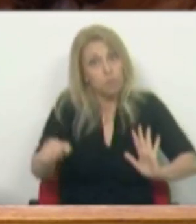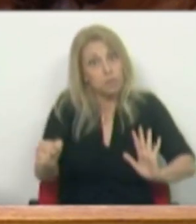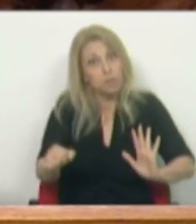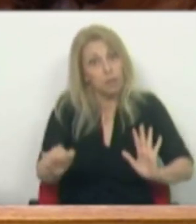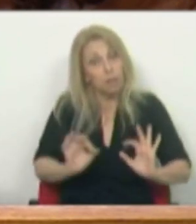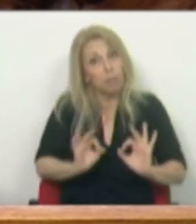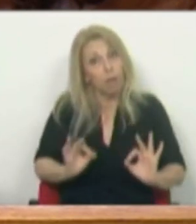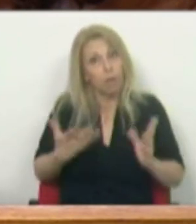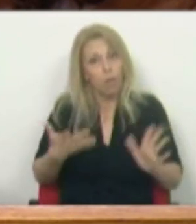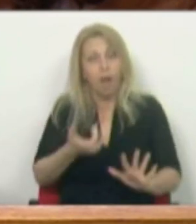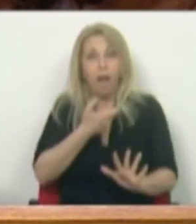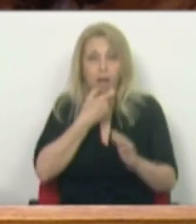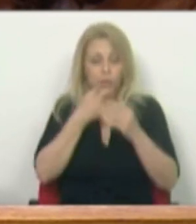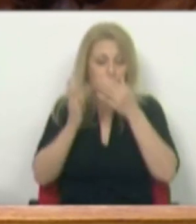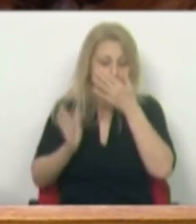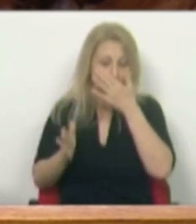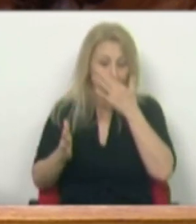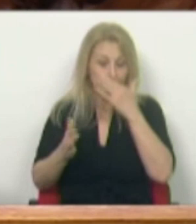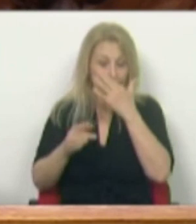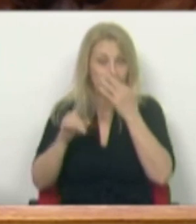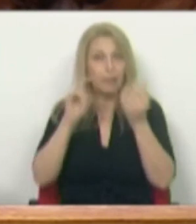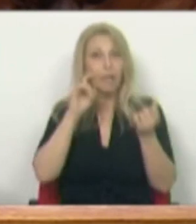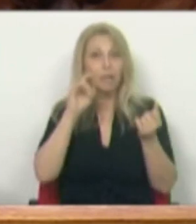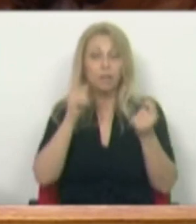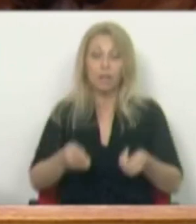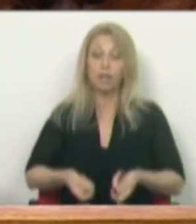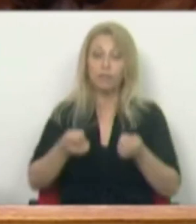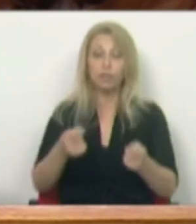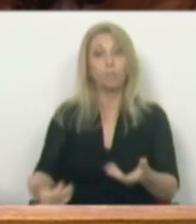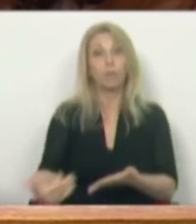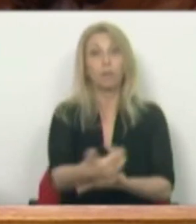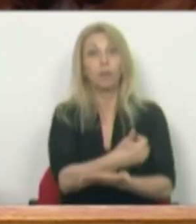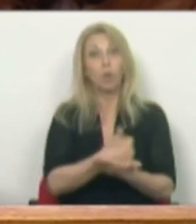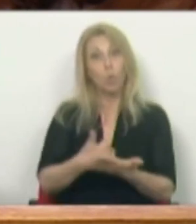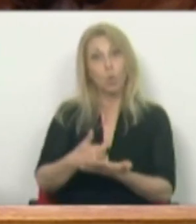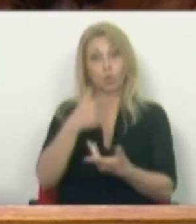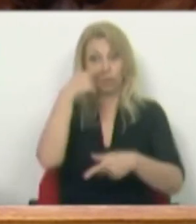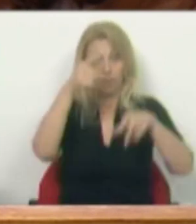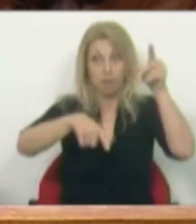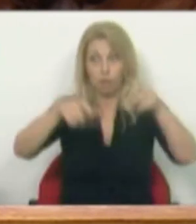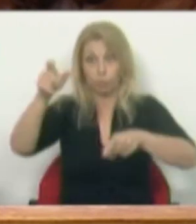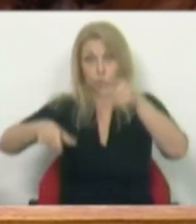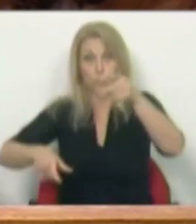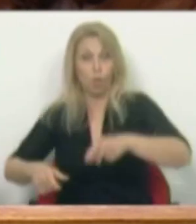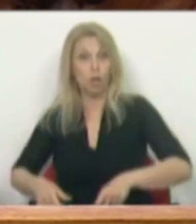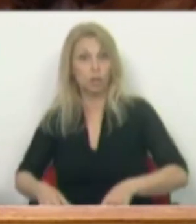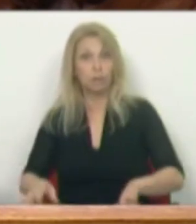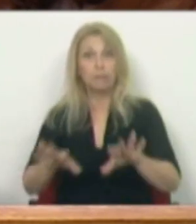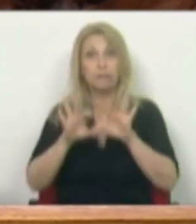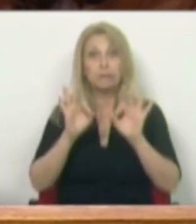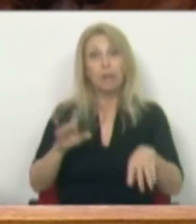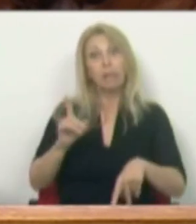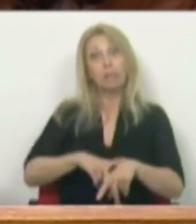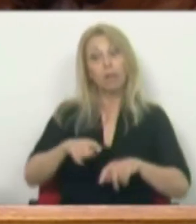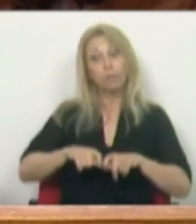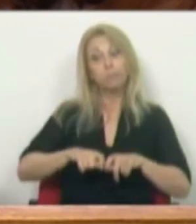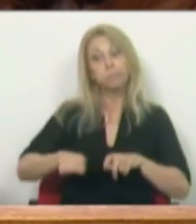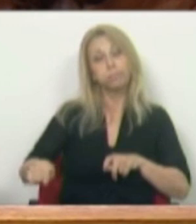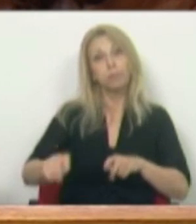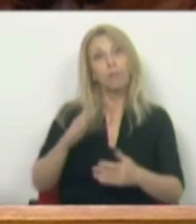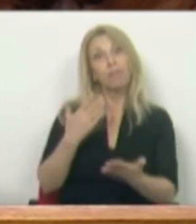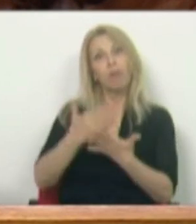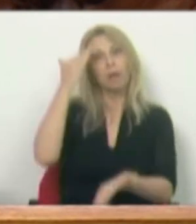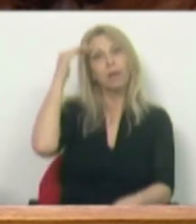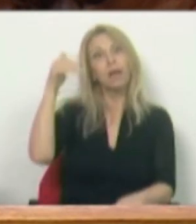garantir os instrumentos, seja nos investimentos, seja nos recursos, seja nas pessoas, com uma temporalidade que eles deem fruto